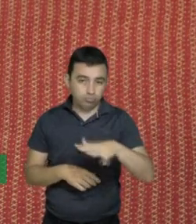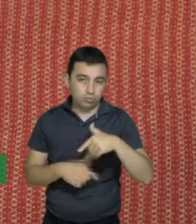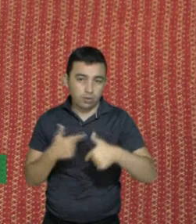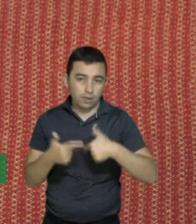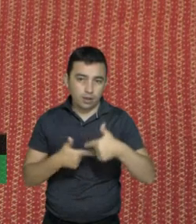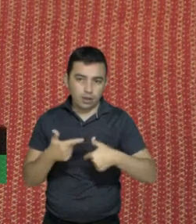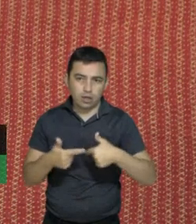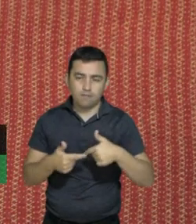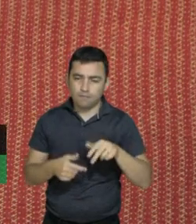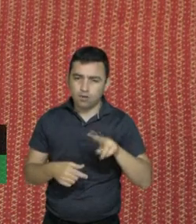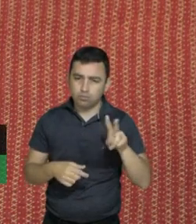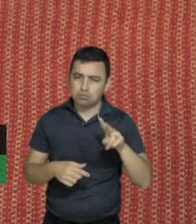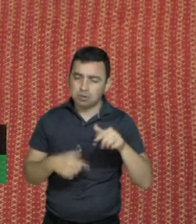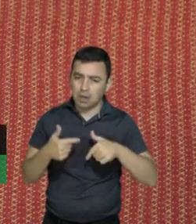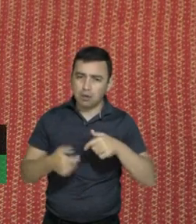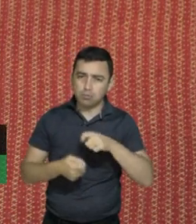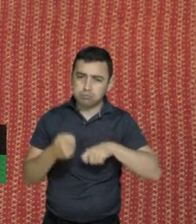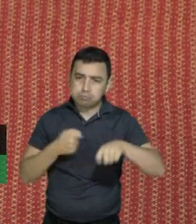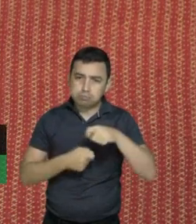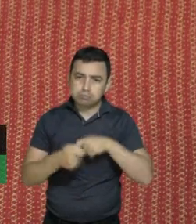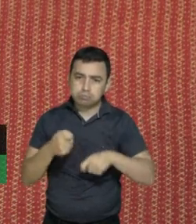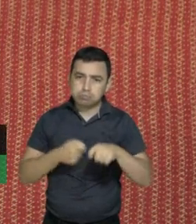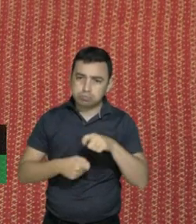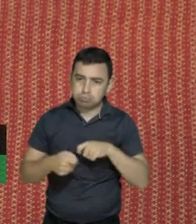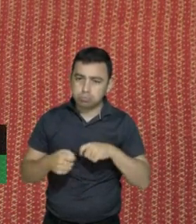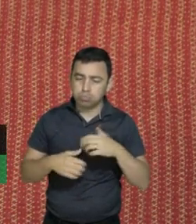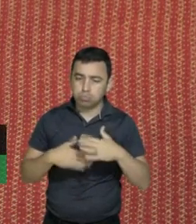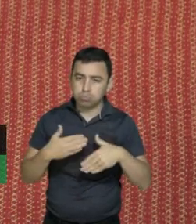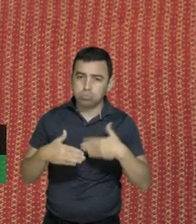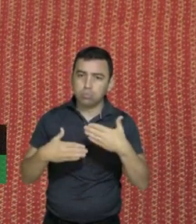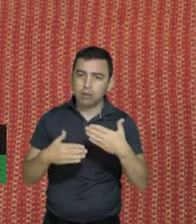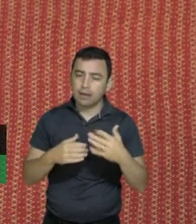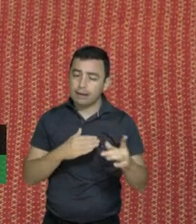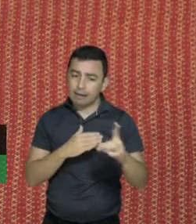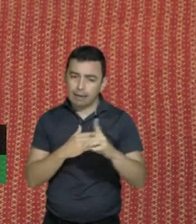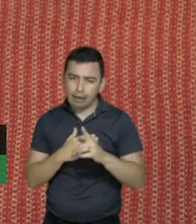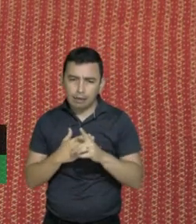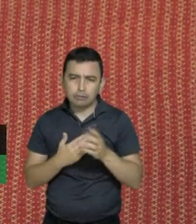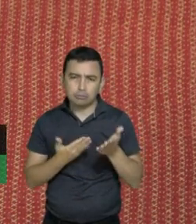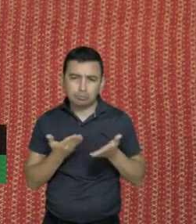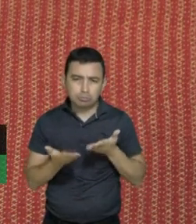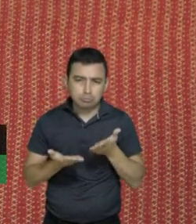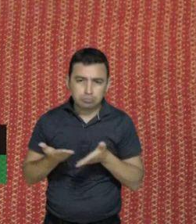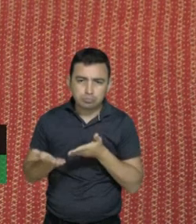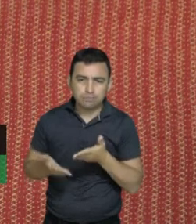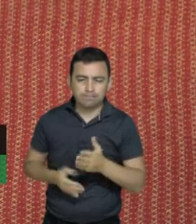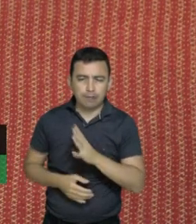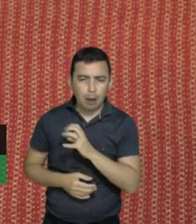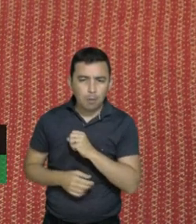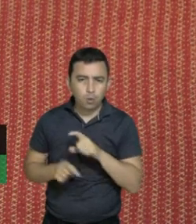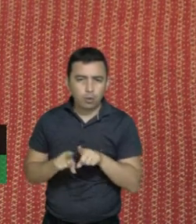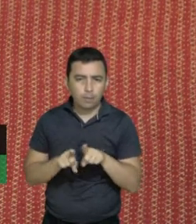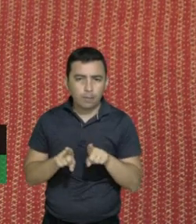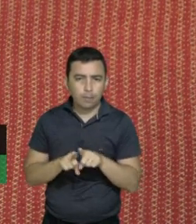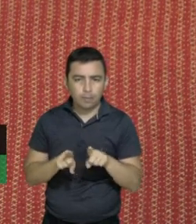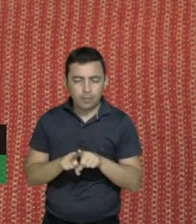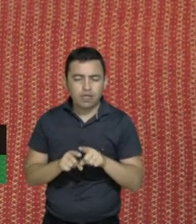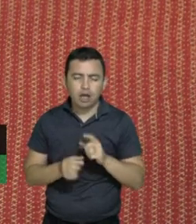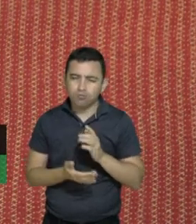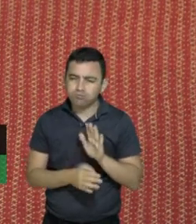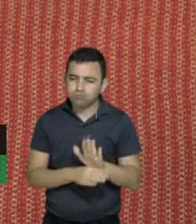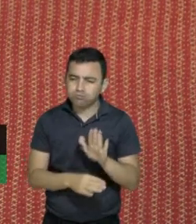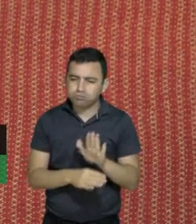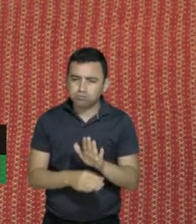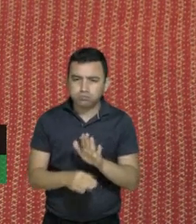prestados no comércio e no andamento dos clientes com presteza e muita paixão ajudando no crescimento